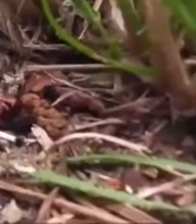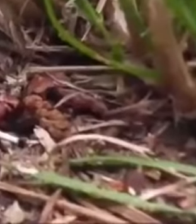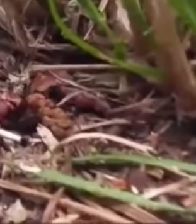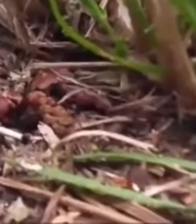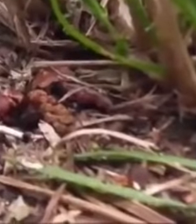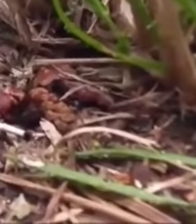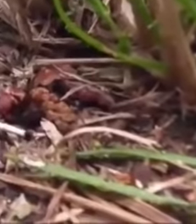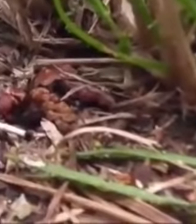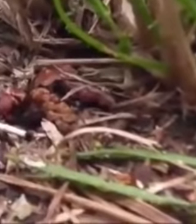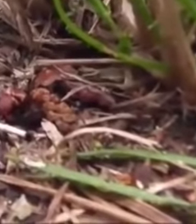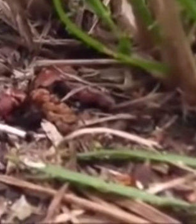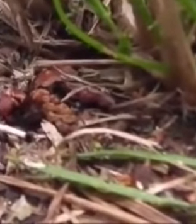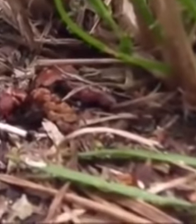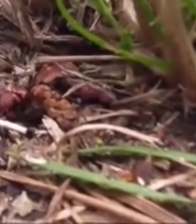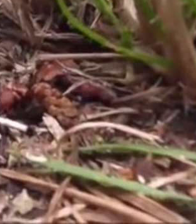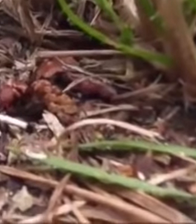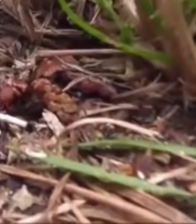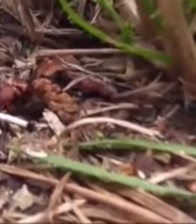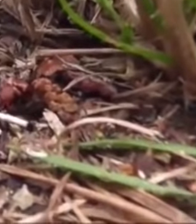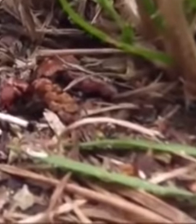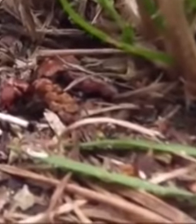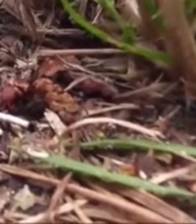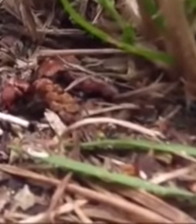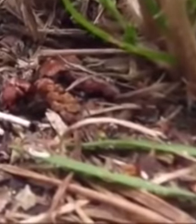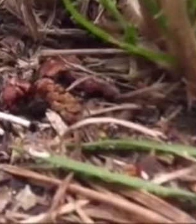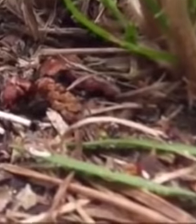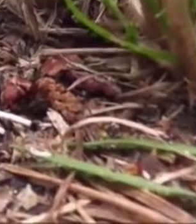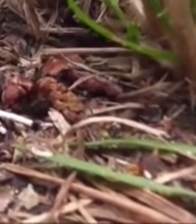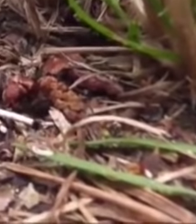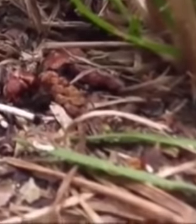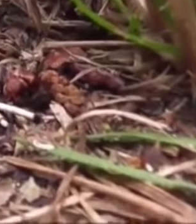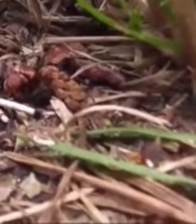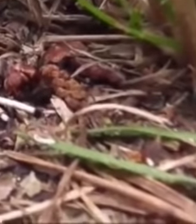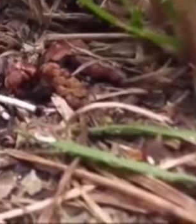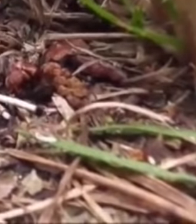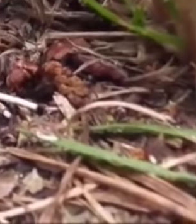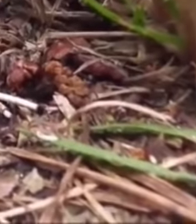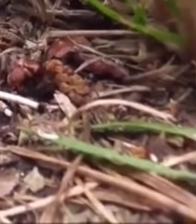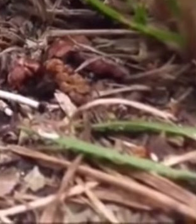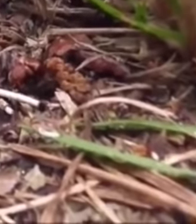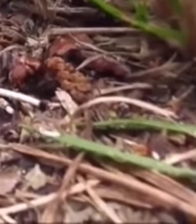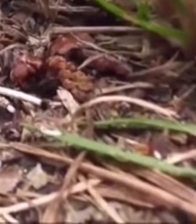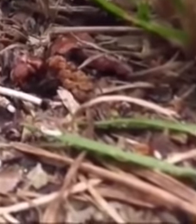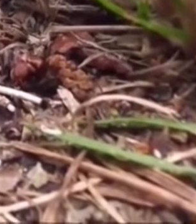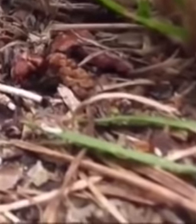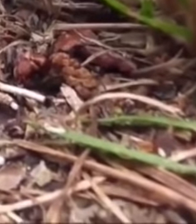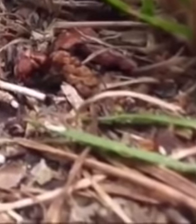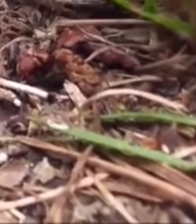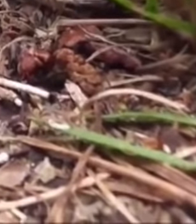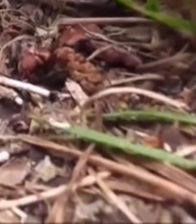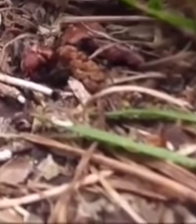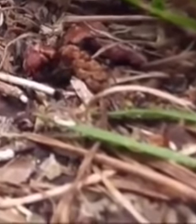e aí e aí